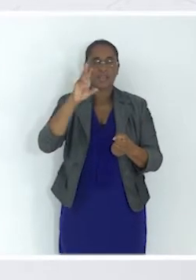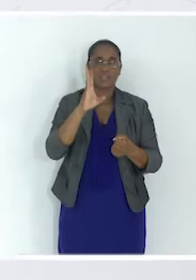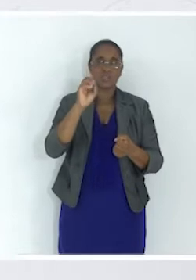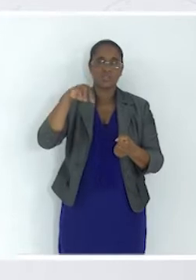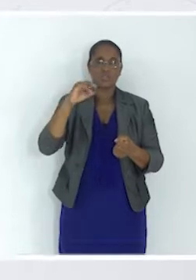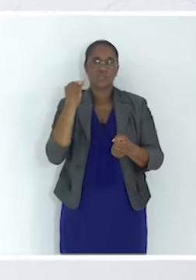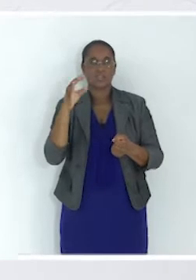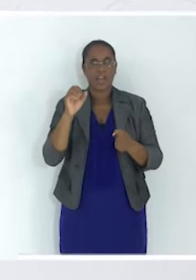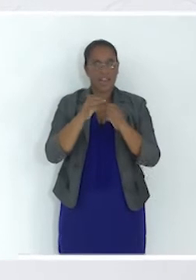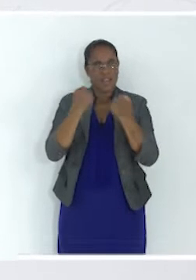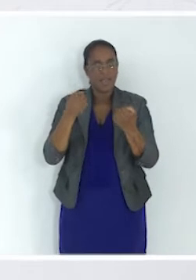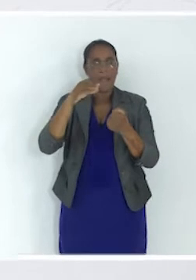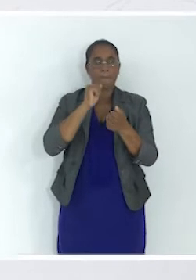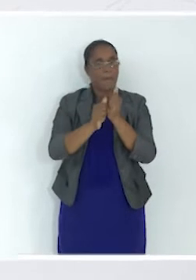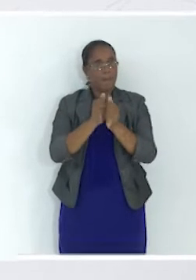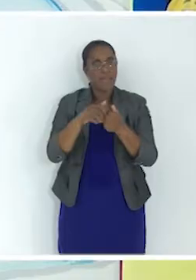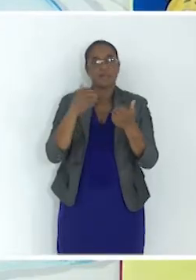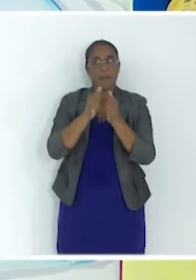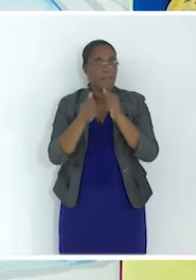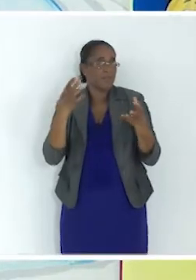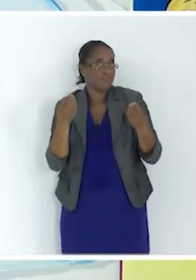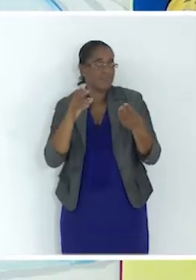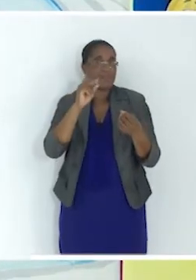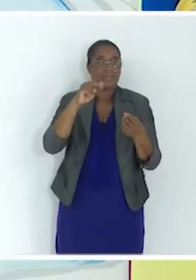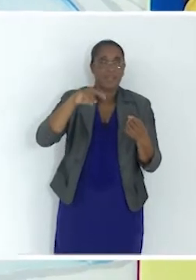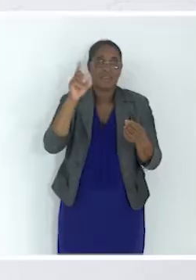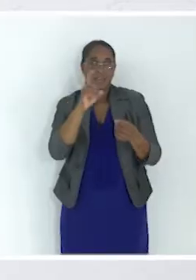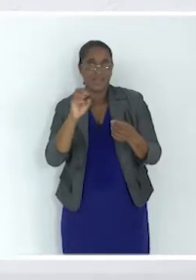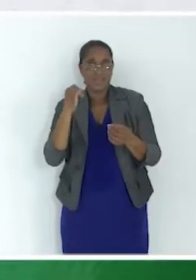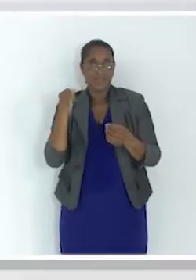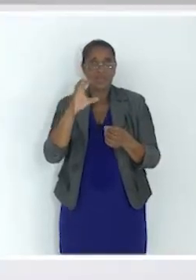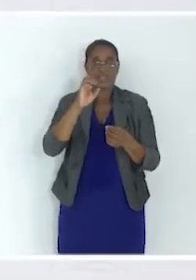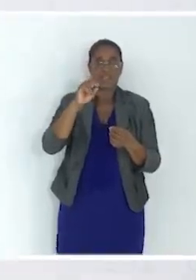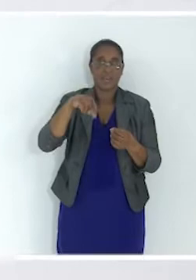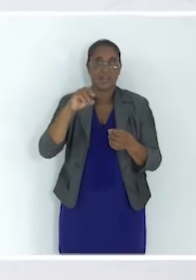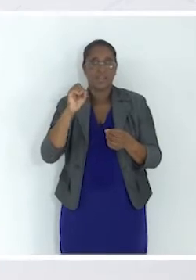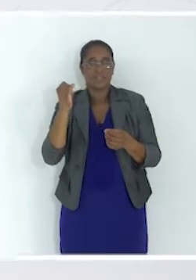anzóis. Azul, azuis. Vamos continuar? Muito bem.